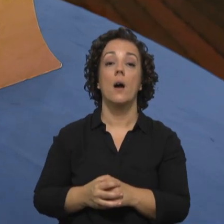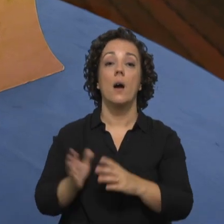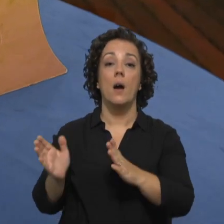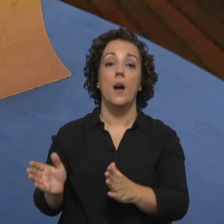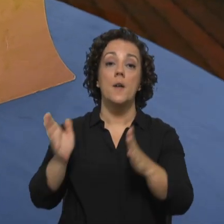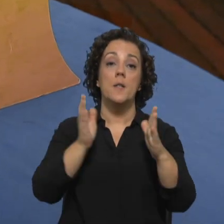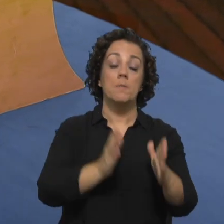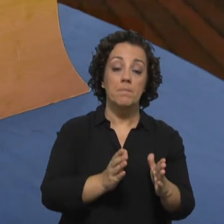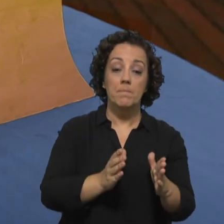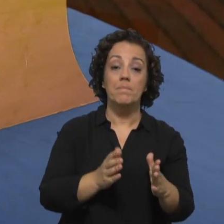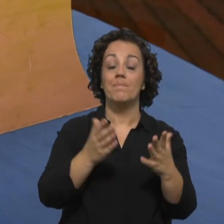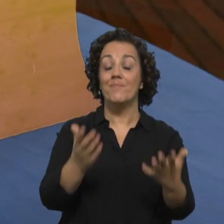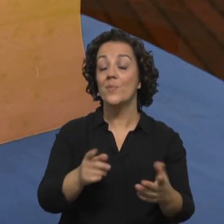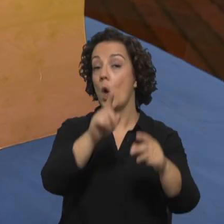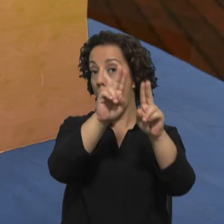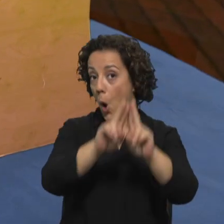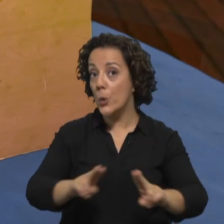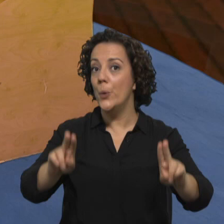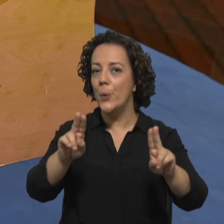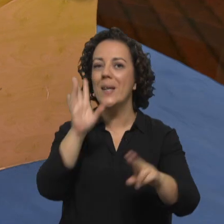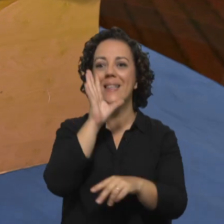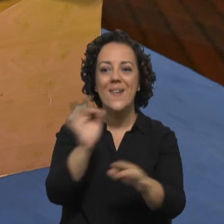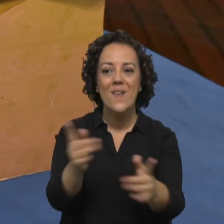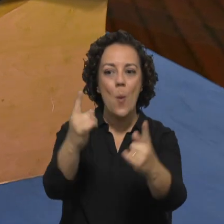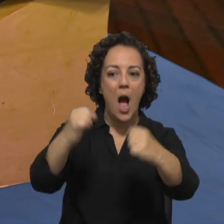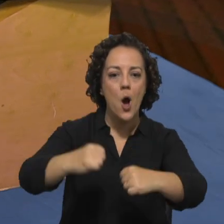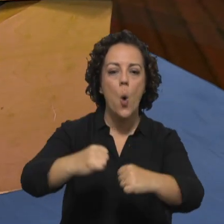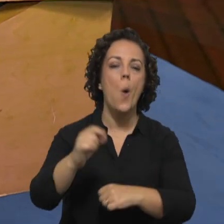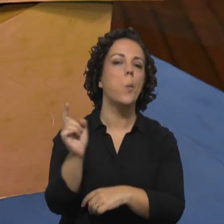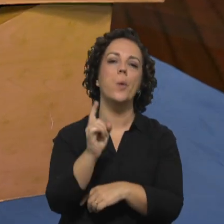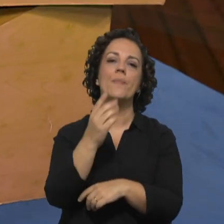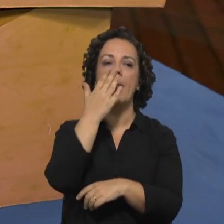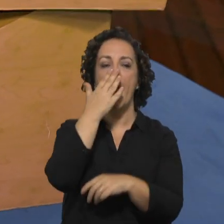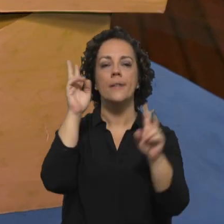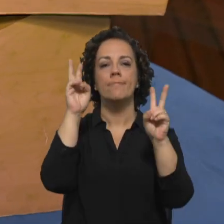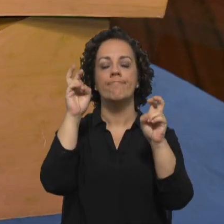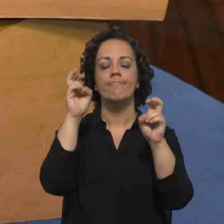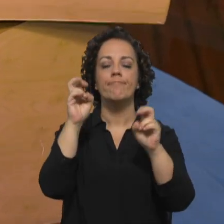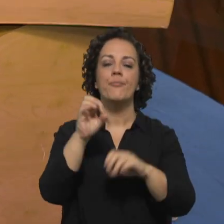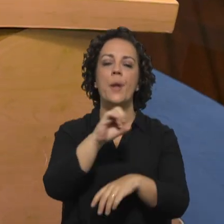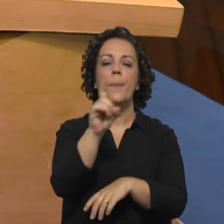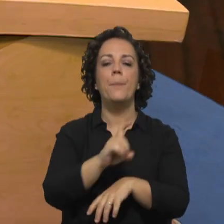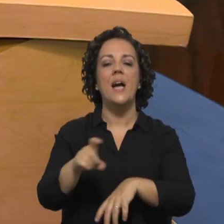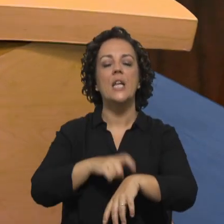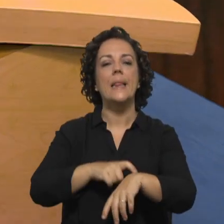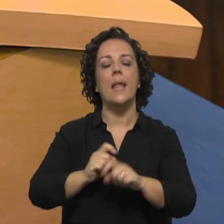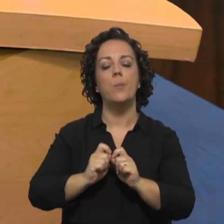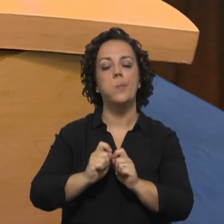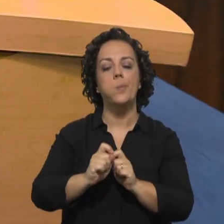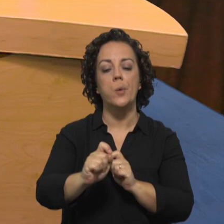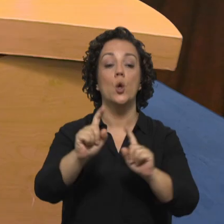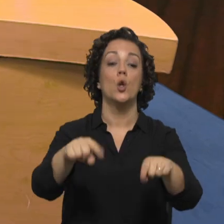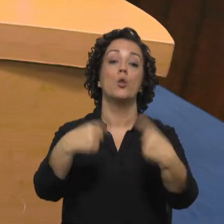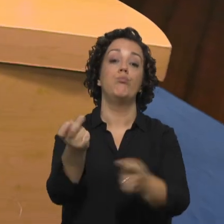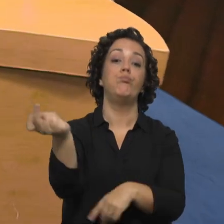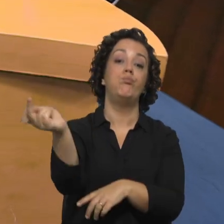que as Nações Unidas conseguiram não foi um acordo, foi apenas um armistício que veio a ser depois alterado com a chamada Guerra